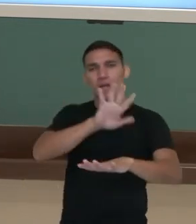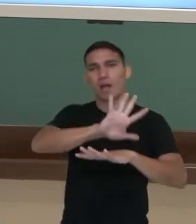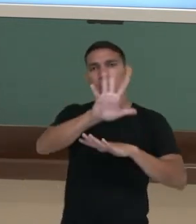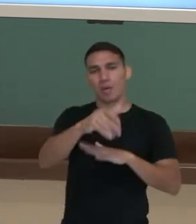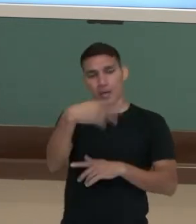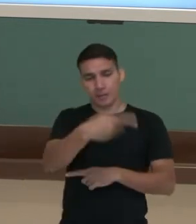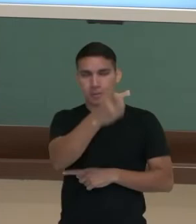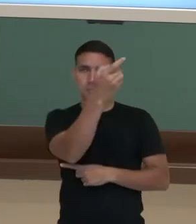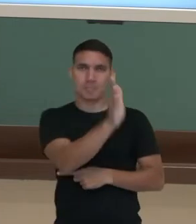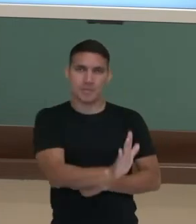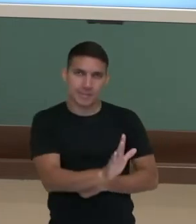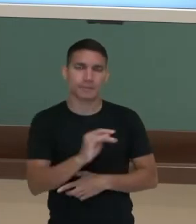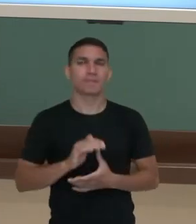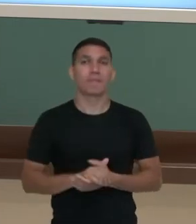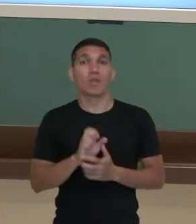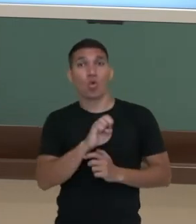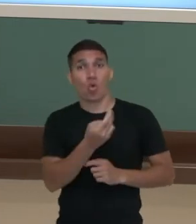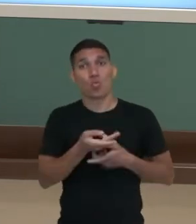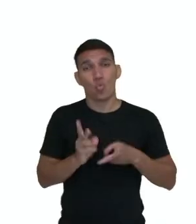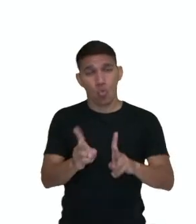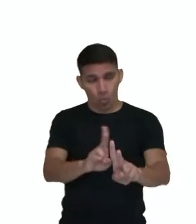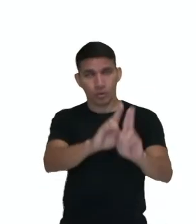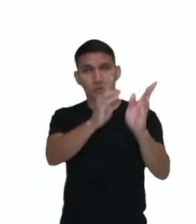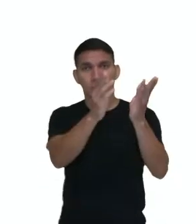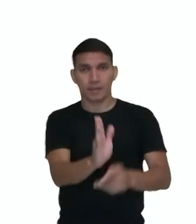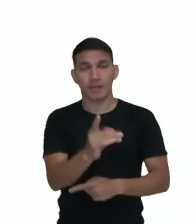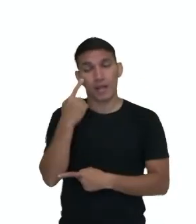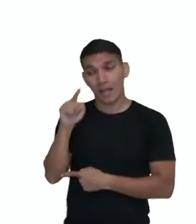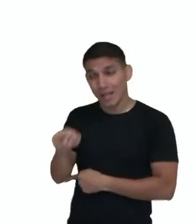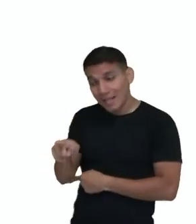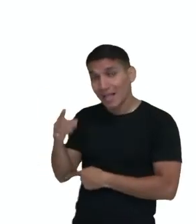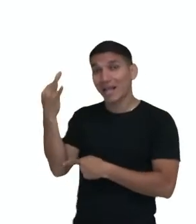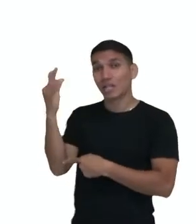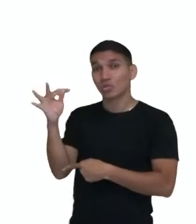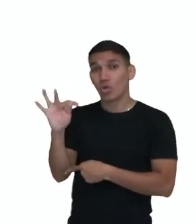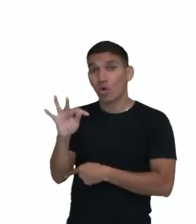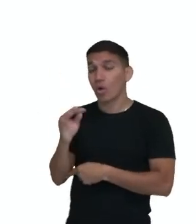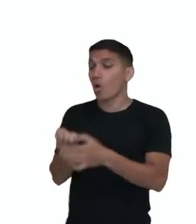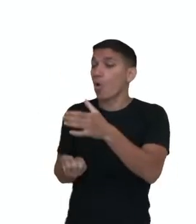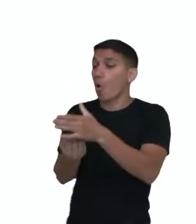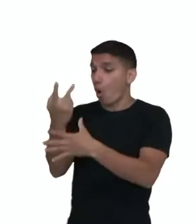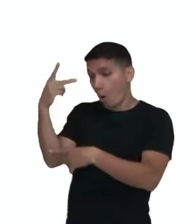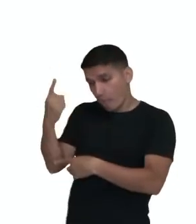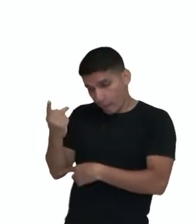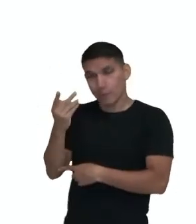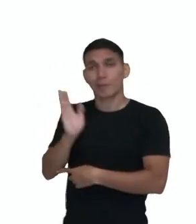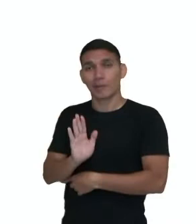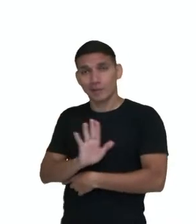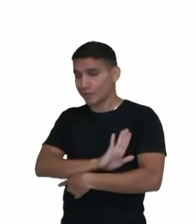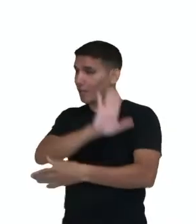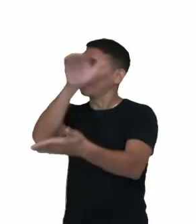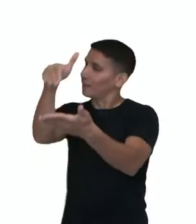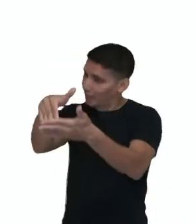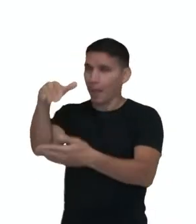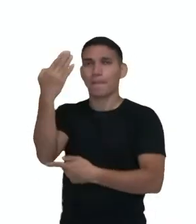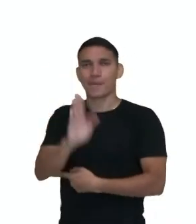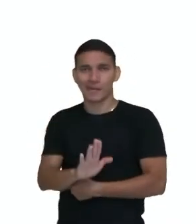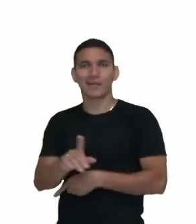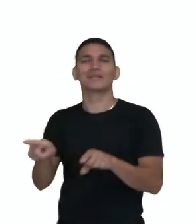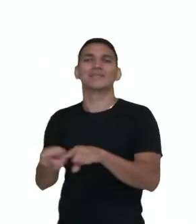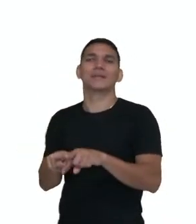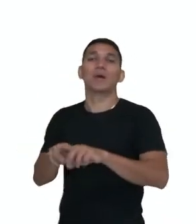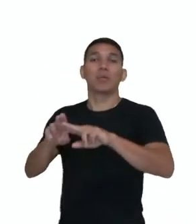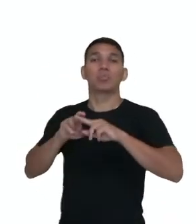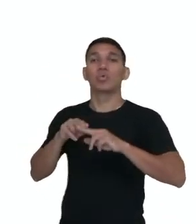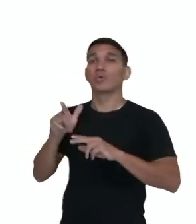o Brasil, ou continua no Brasil. A bacia hidrográfica do Tocantins-Araguaia ali, ela é uma área totalmente brasileira. Então os